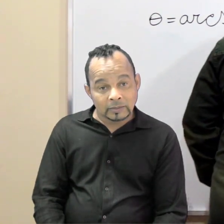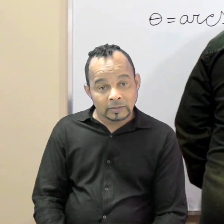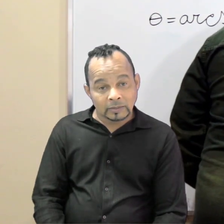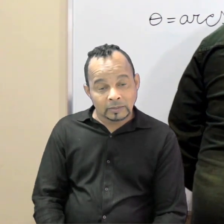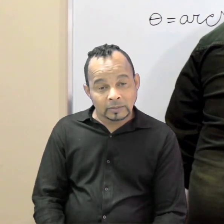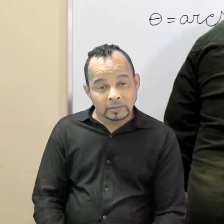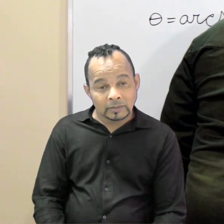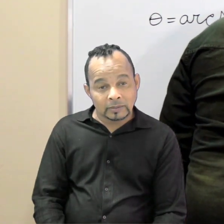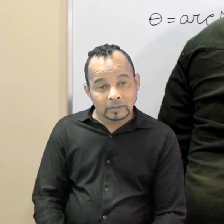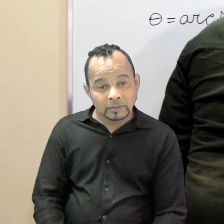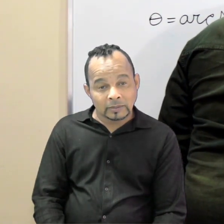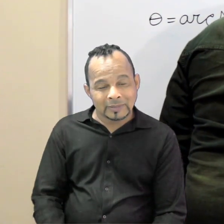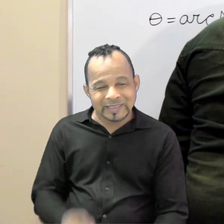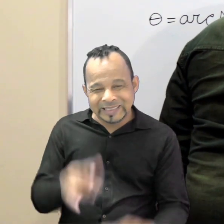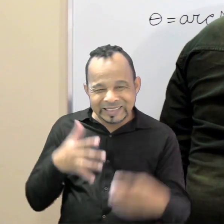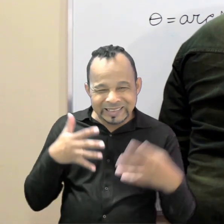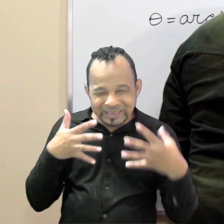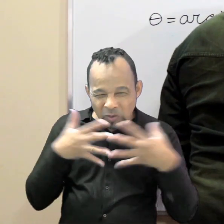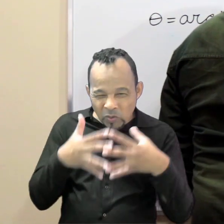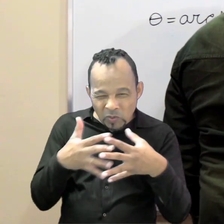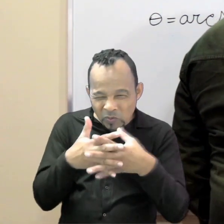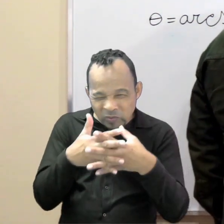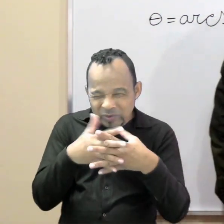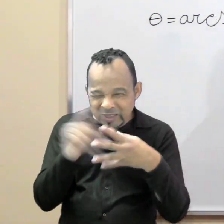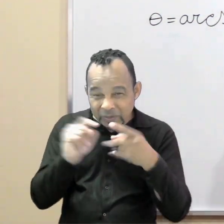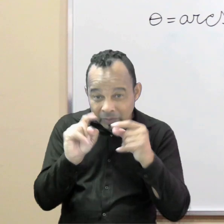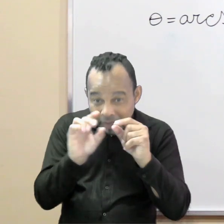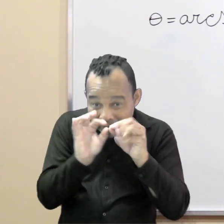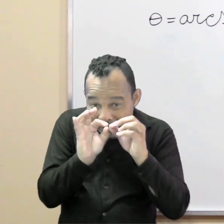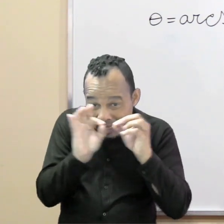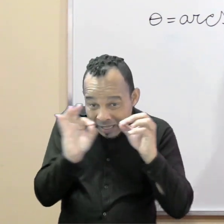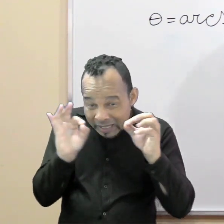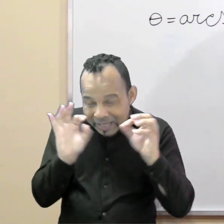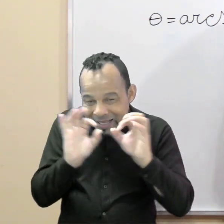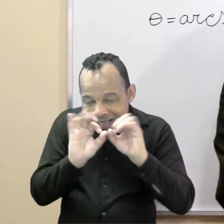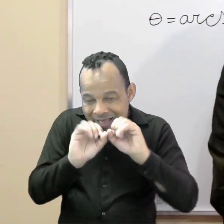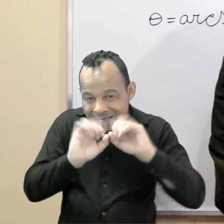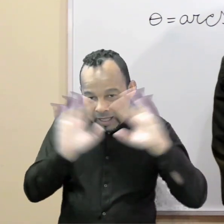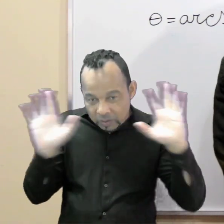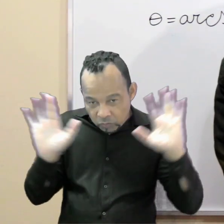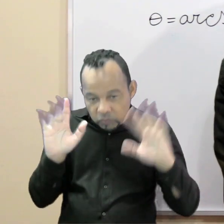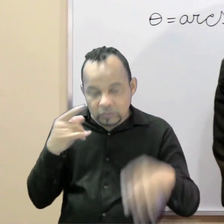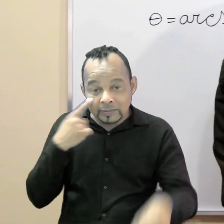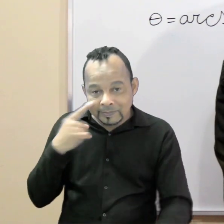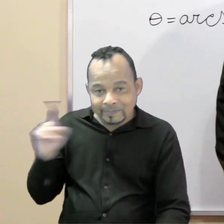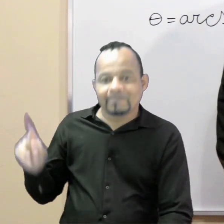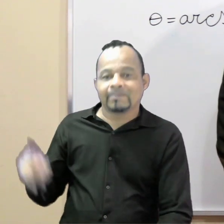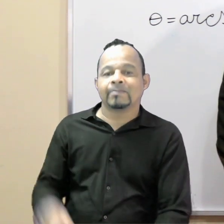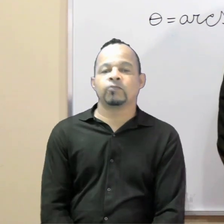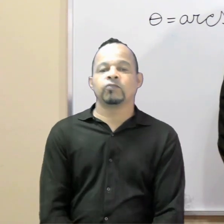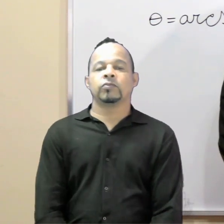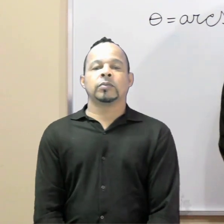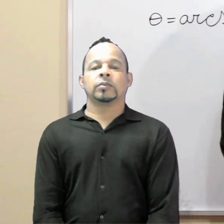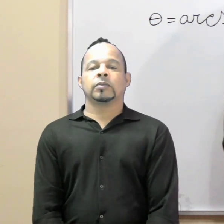para não ficar confuso, né? Senão parece que a gente vai pondo um igual atrás do outro, que estranho.